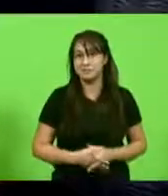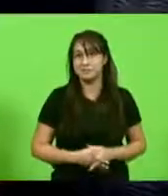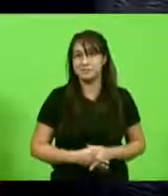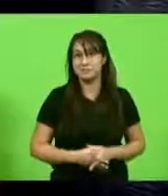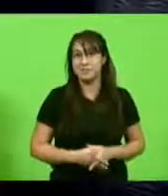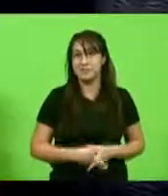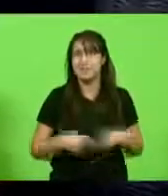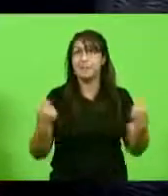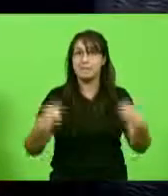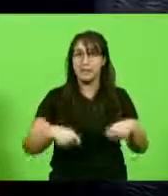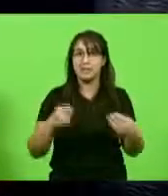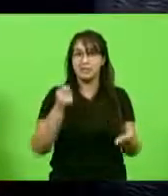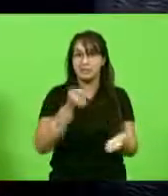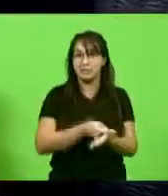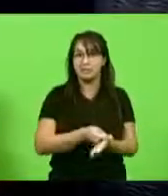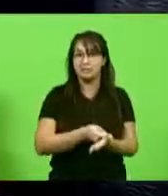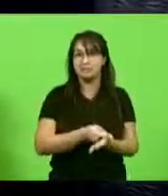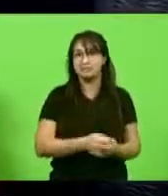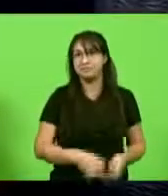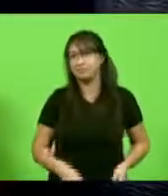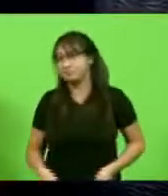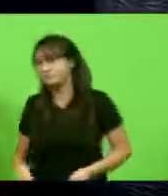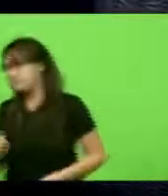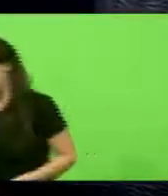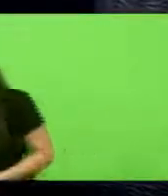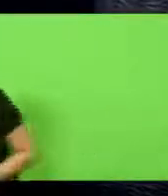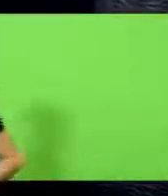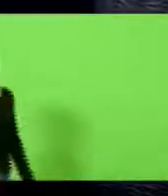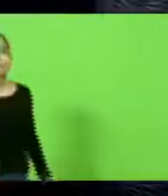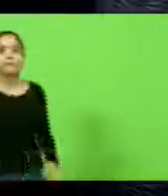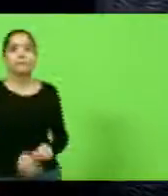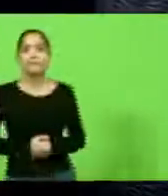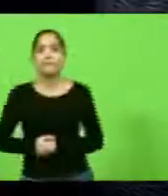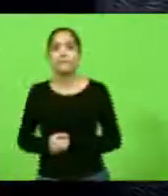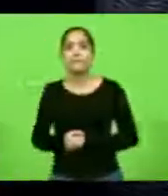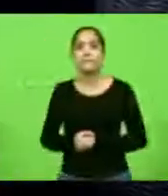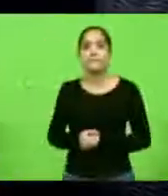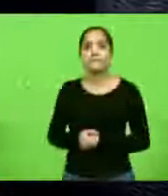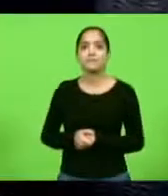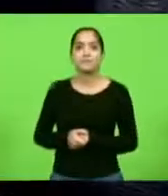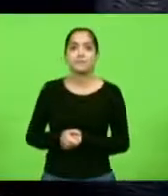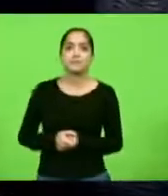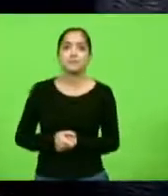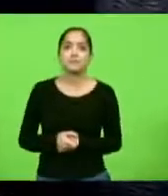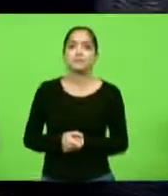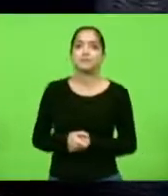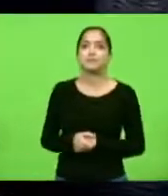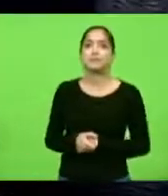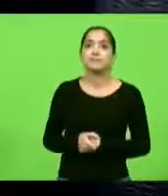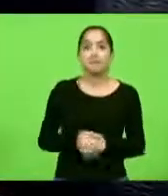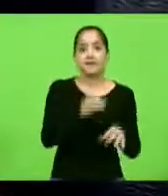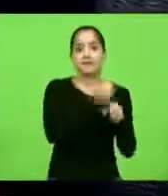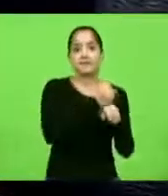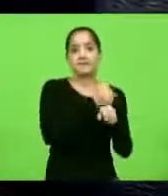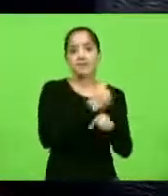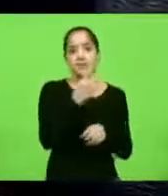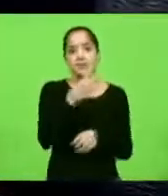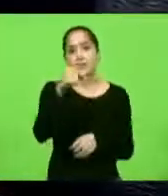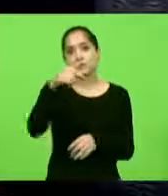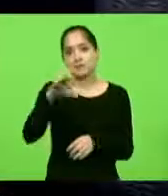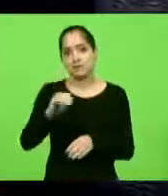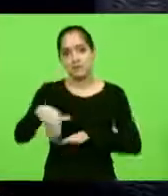Tem que pagar. Não pode. Essa obra da 470 já teve até foguetório